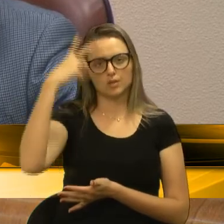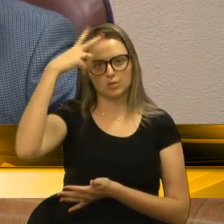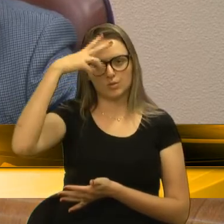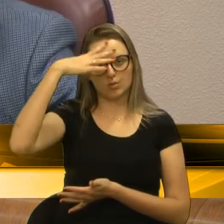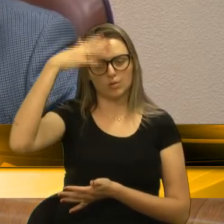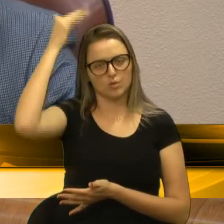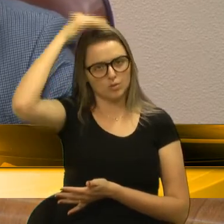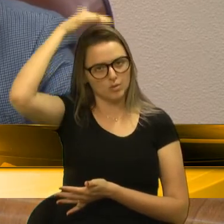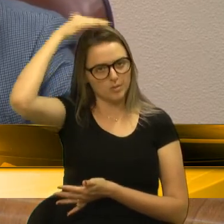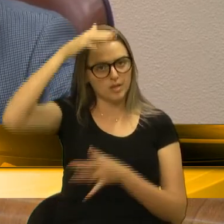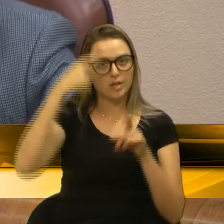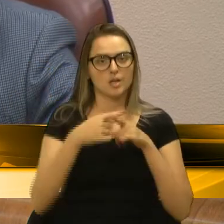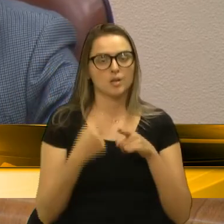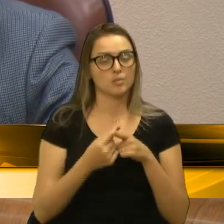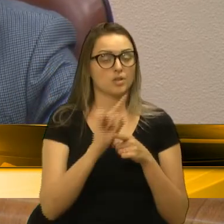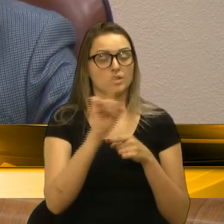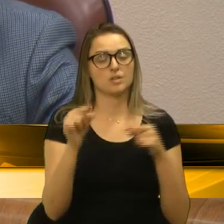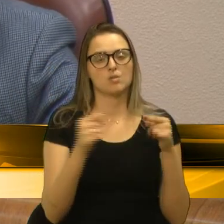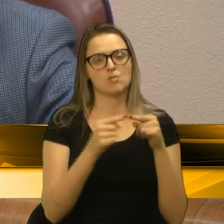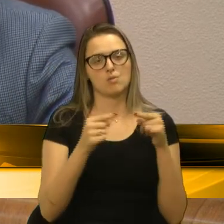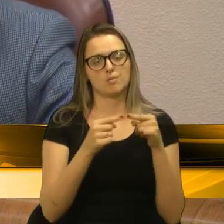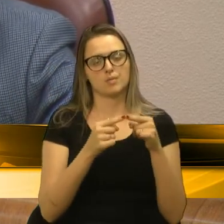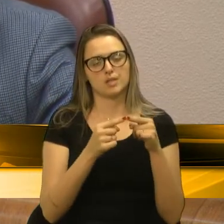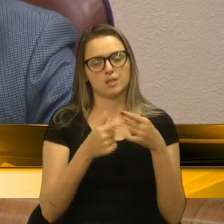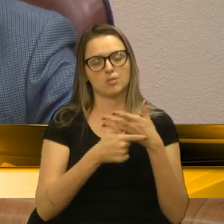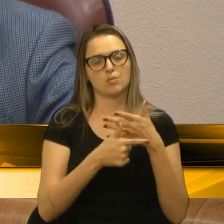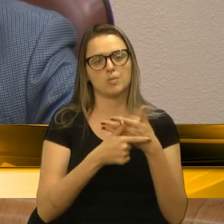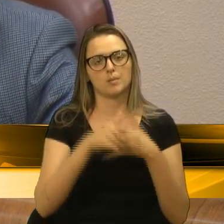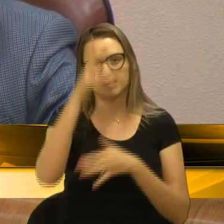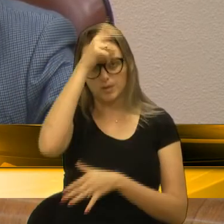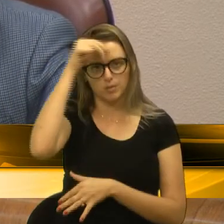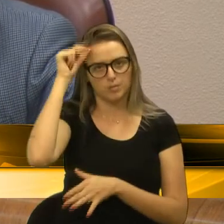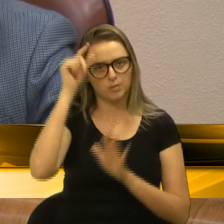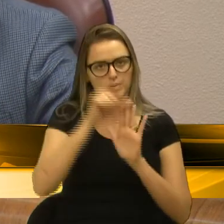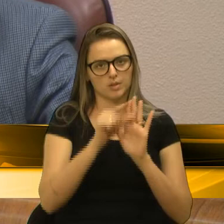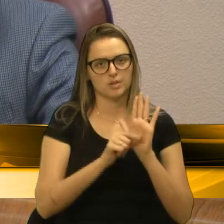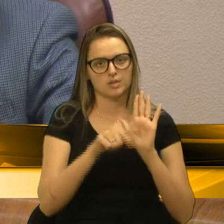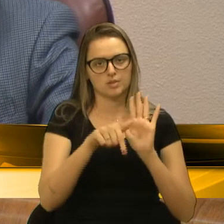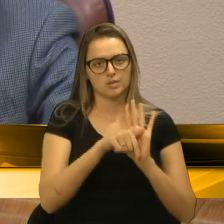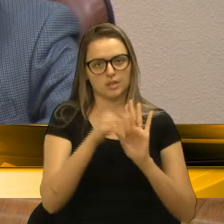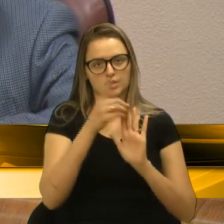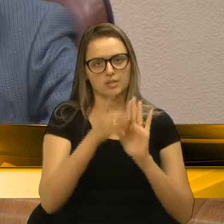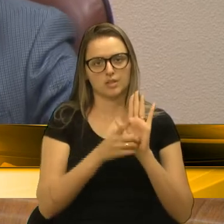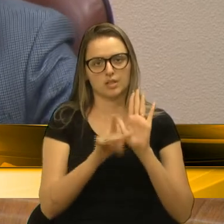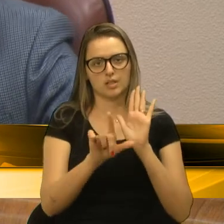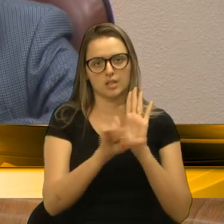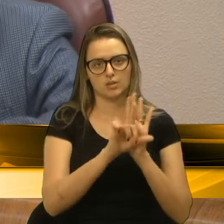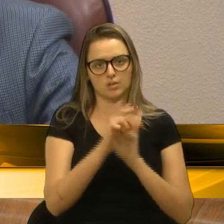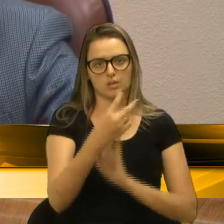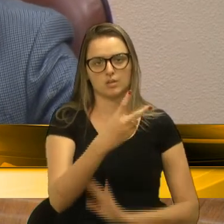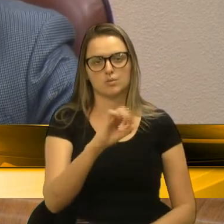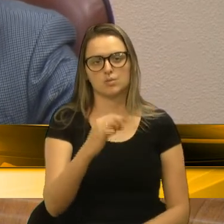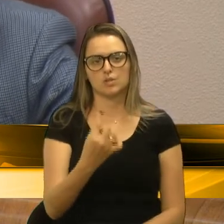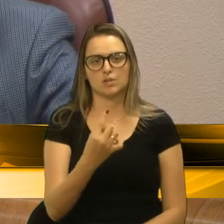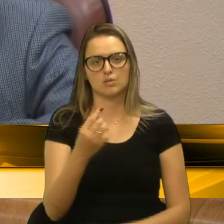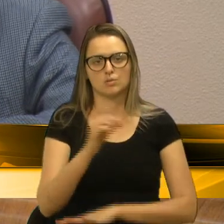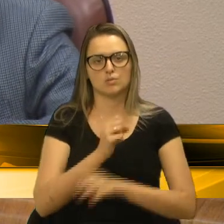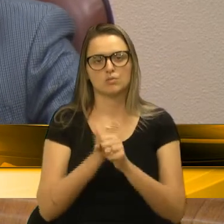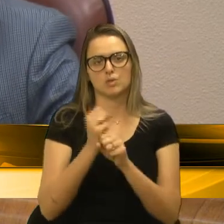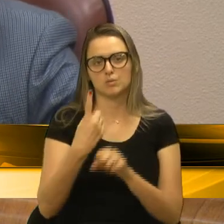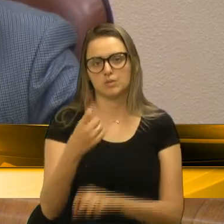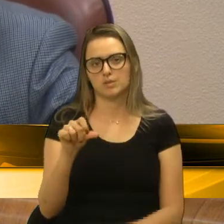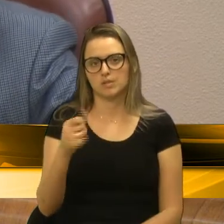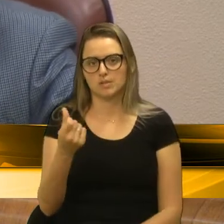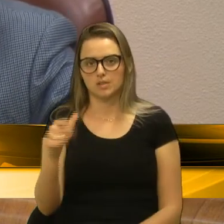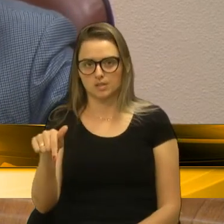ferir a dignidade e o decoro do seu cargo público. É o que diz o artigo 7º e seguintes dos decretos-lei 201 de 67.